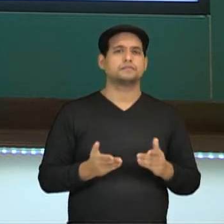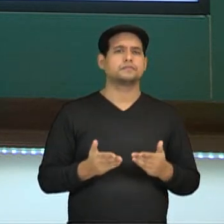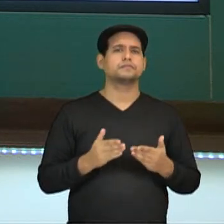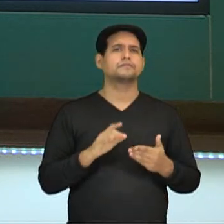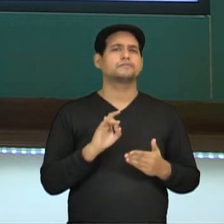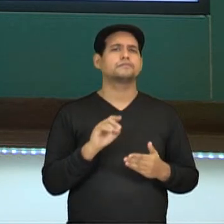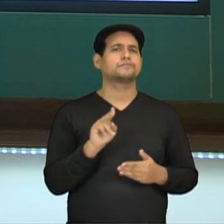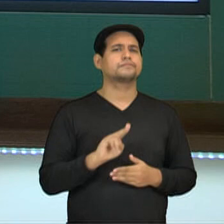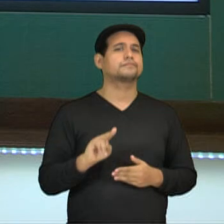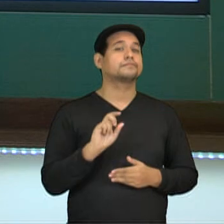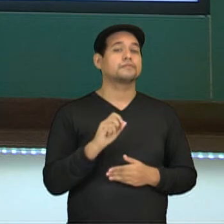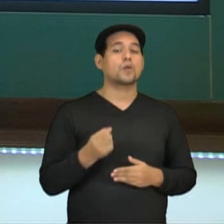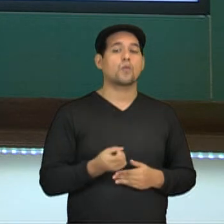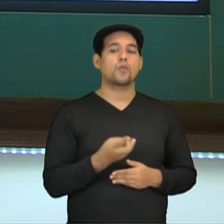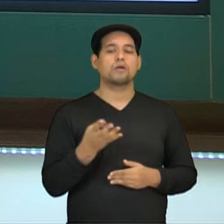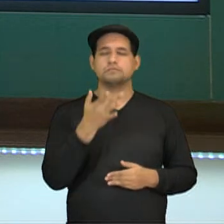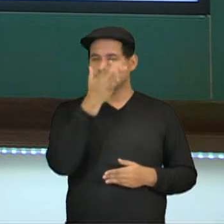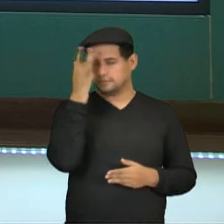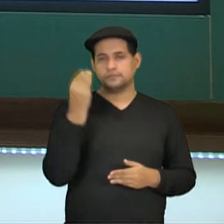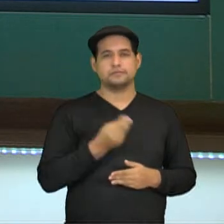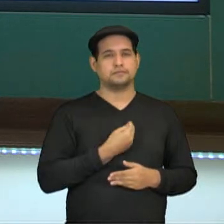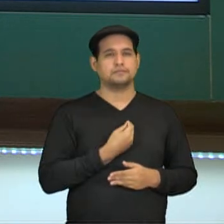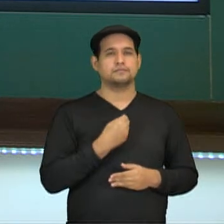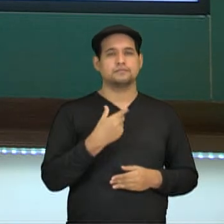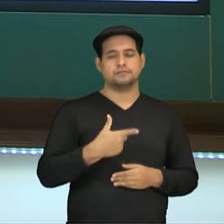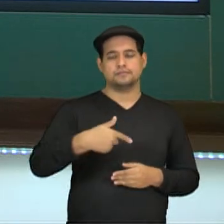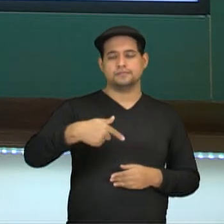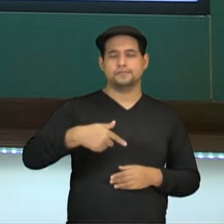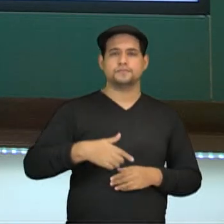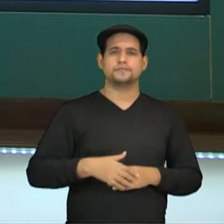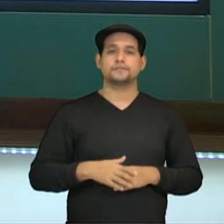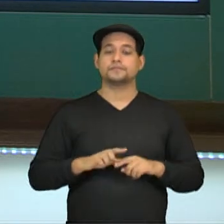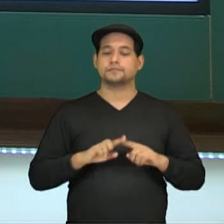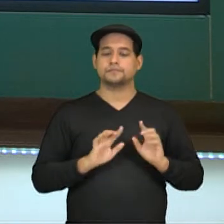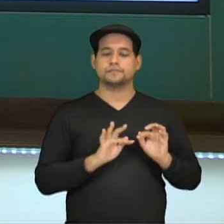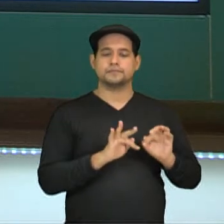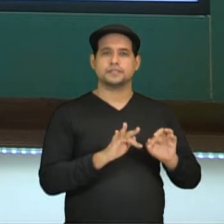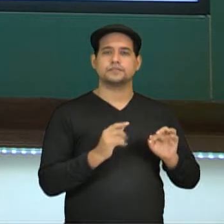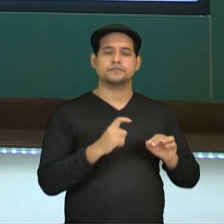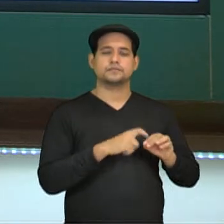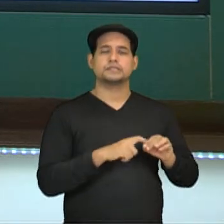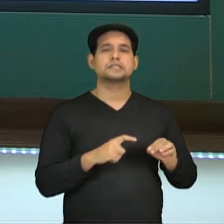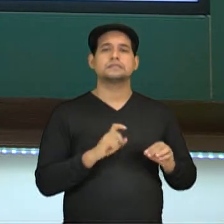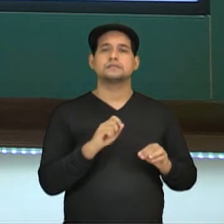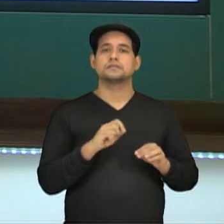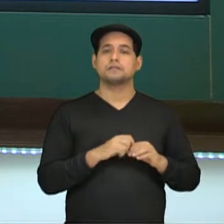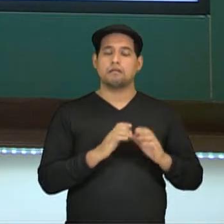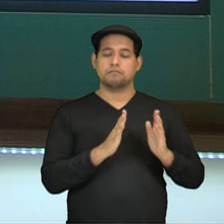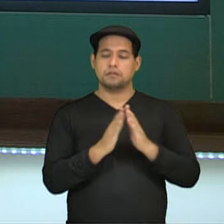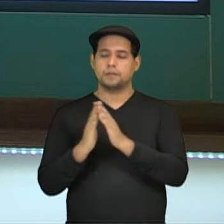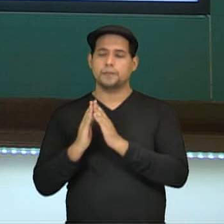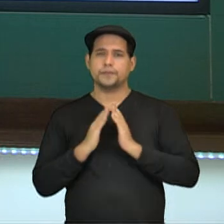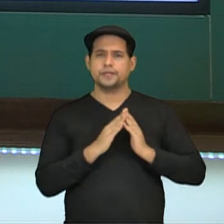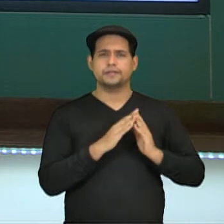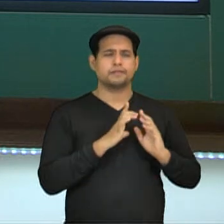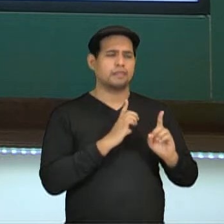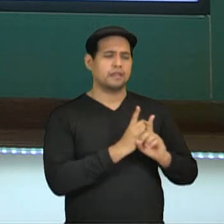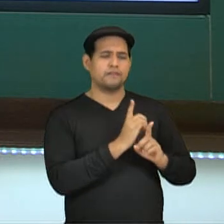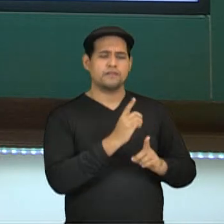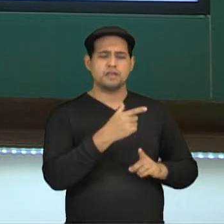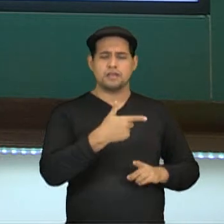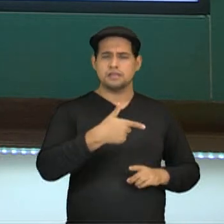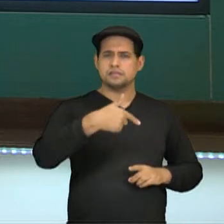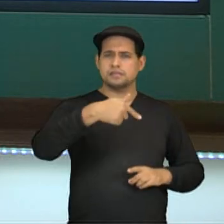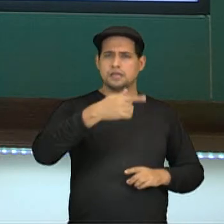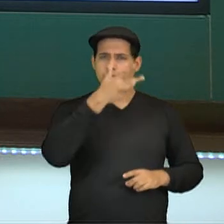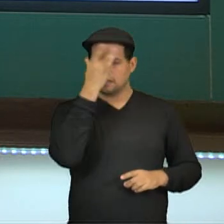só me serve a quantidade de moradores, 27. E por último, vamos voltar ao problema do condomínio. Ó. Se foi encontrado 27